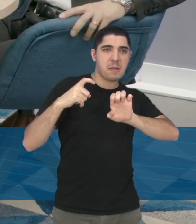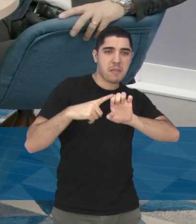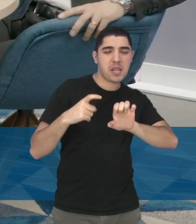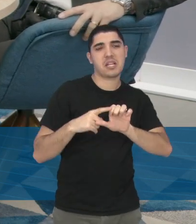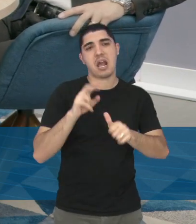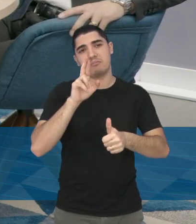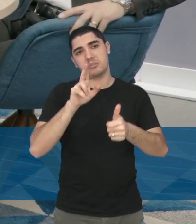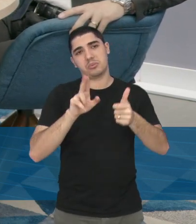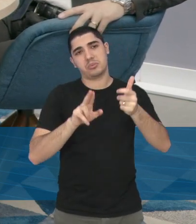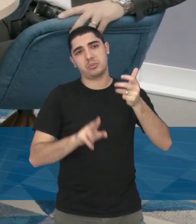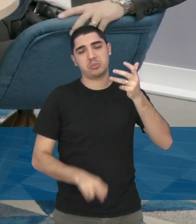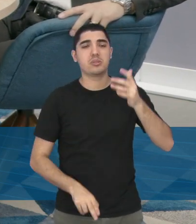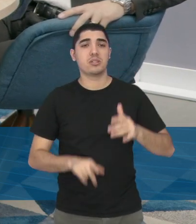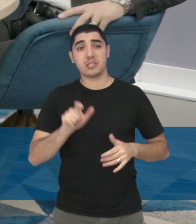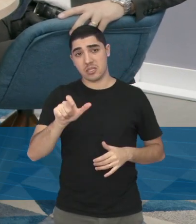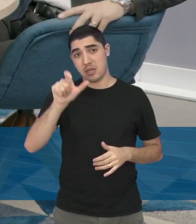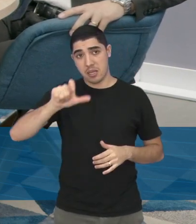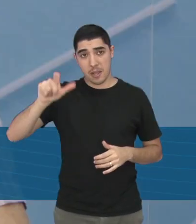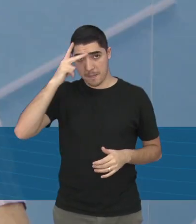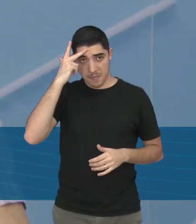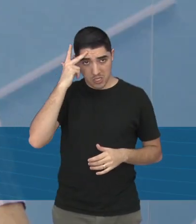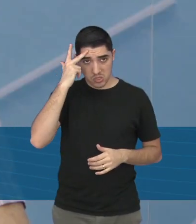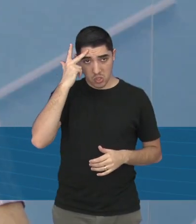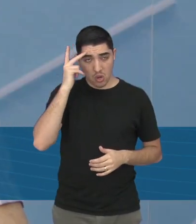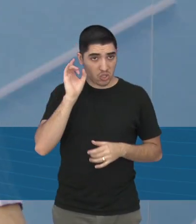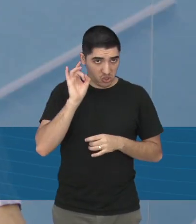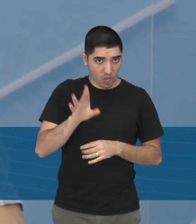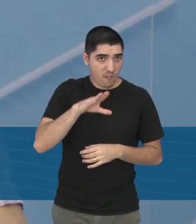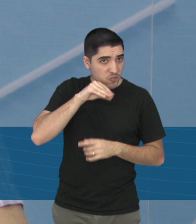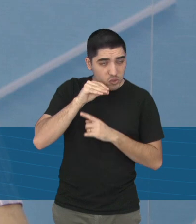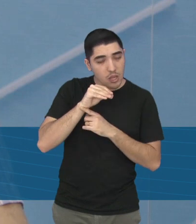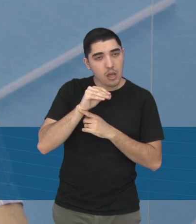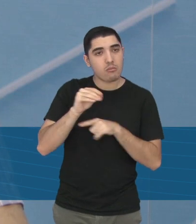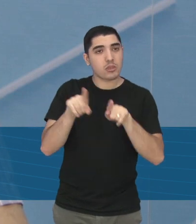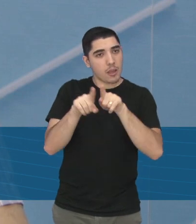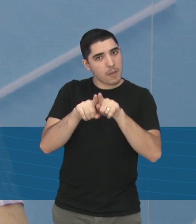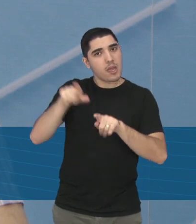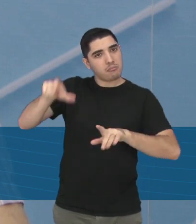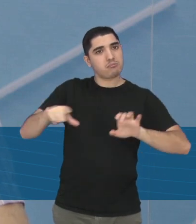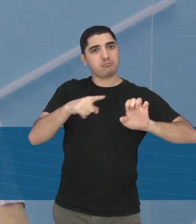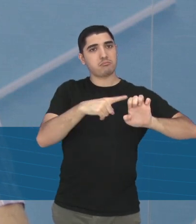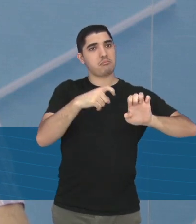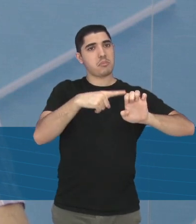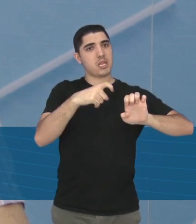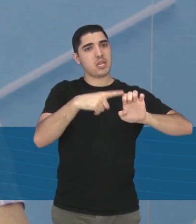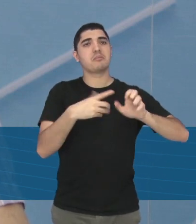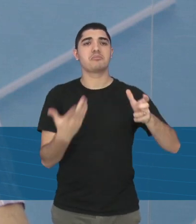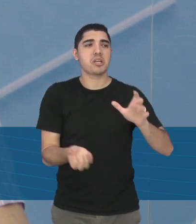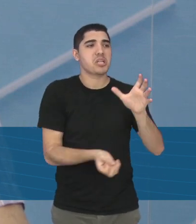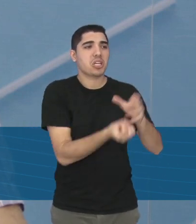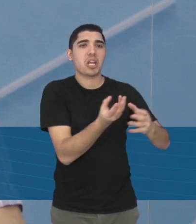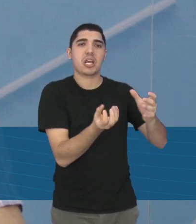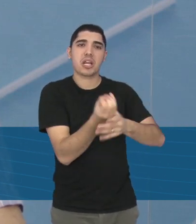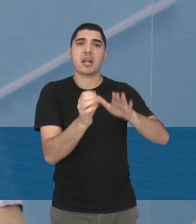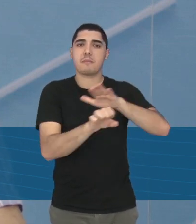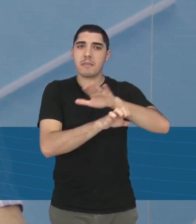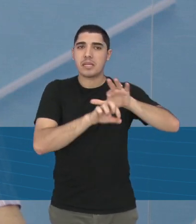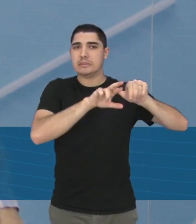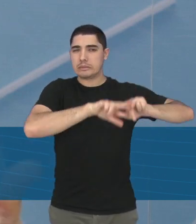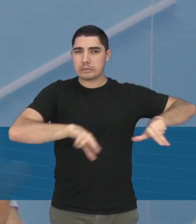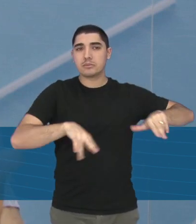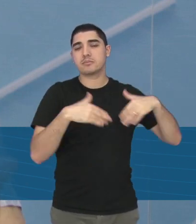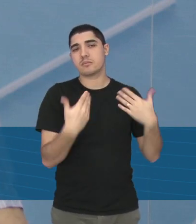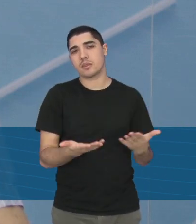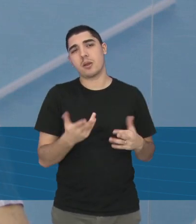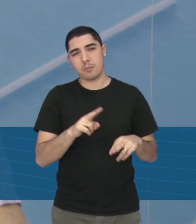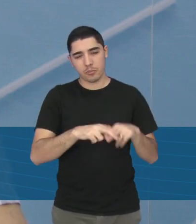do momento que elas estão trabalhando, não só com empregados, mas como empreendedores. E isso como a gente